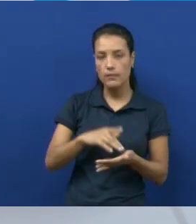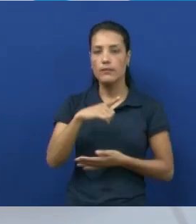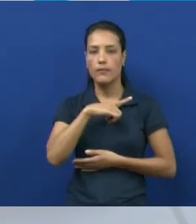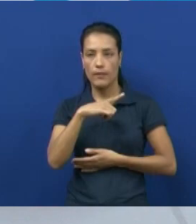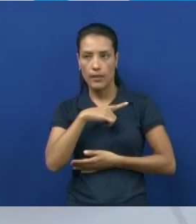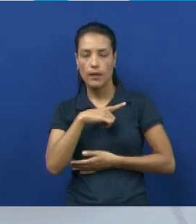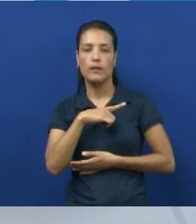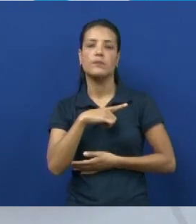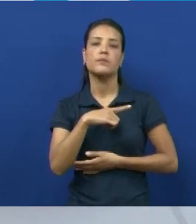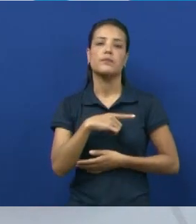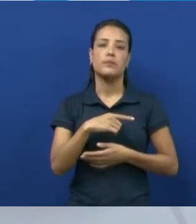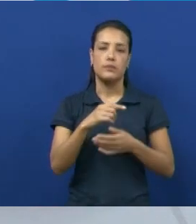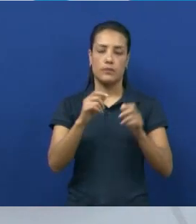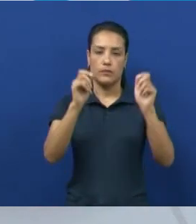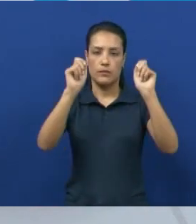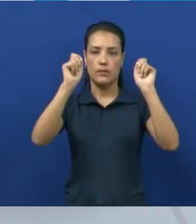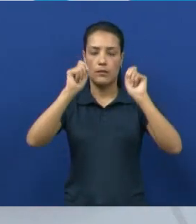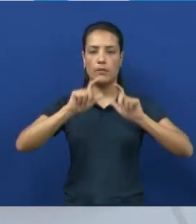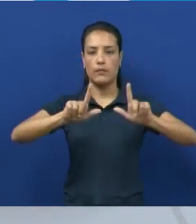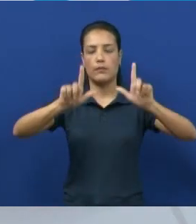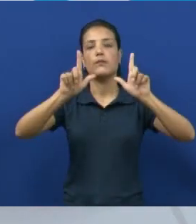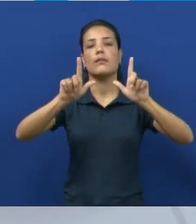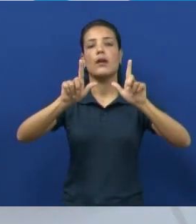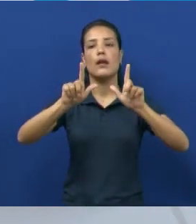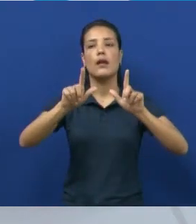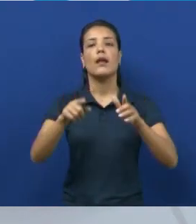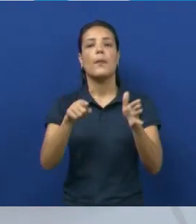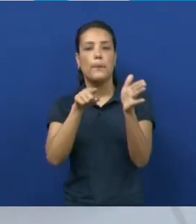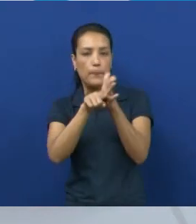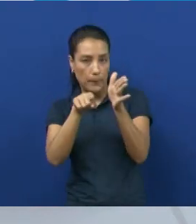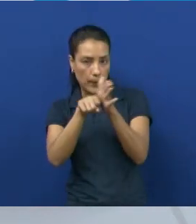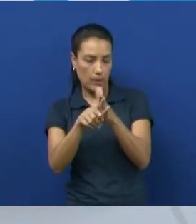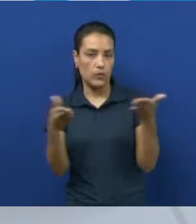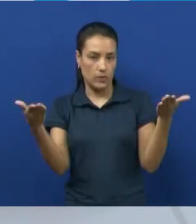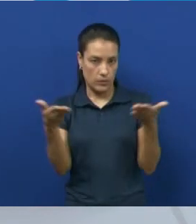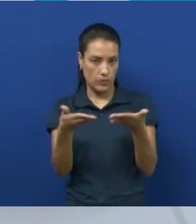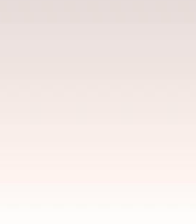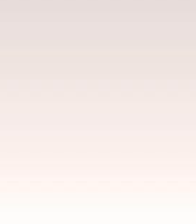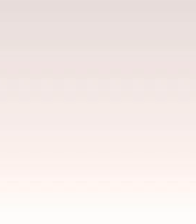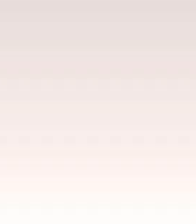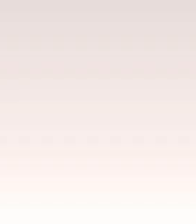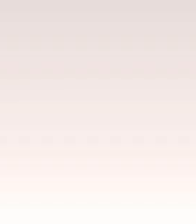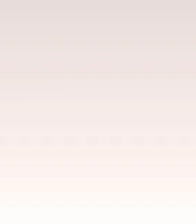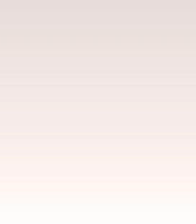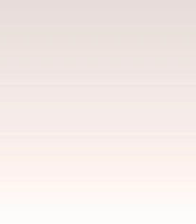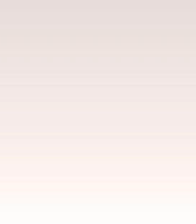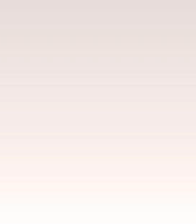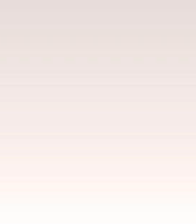plataforma, que são perguntas relativas à aula que a gente teve hoje. Até a próxima!